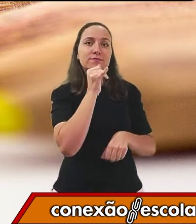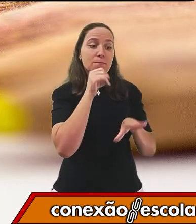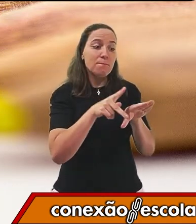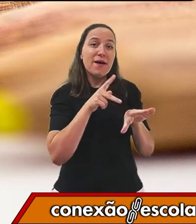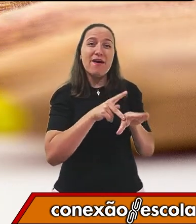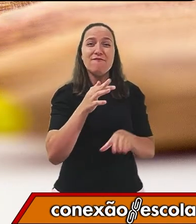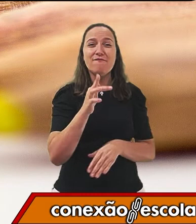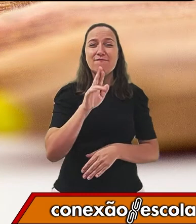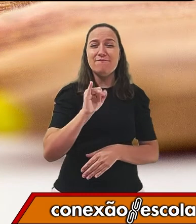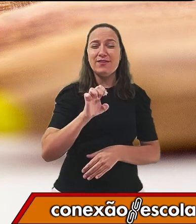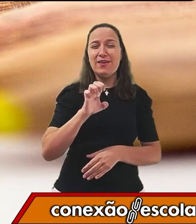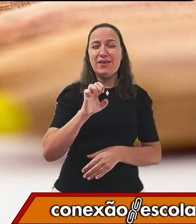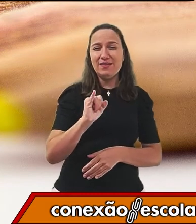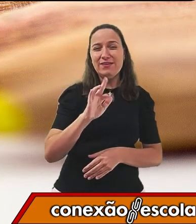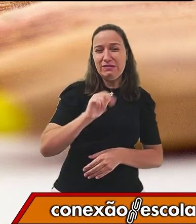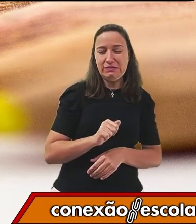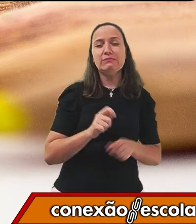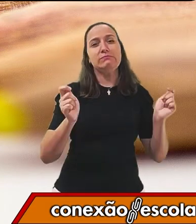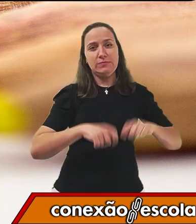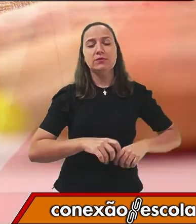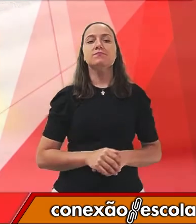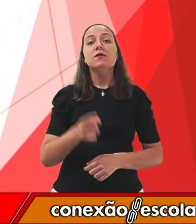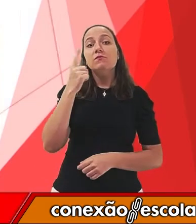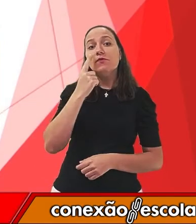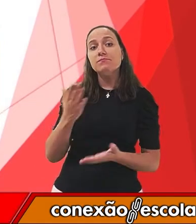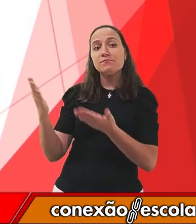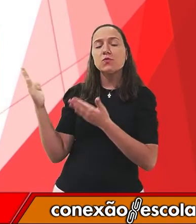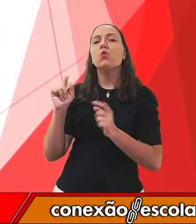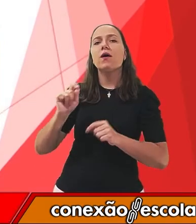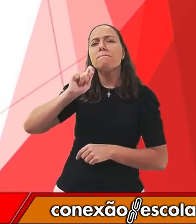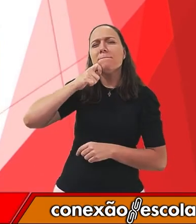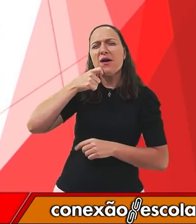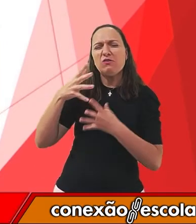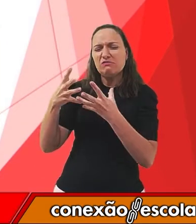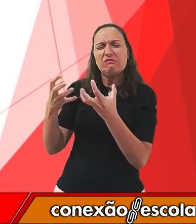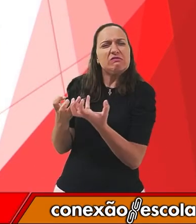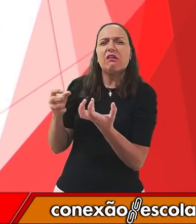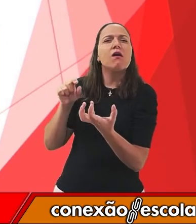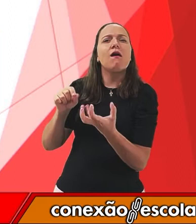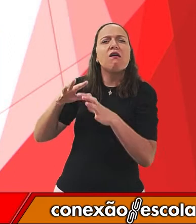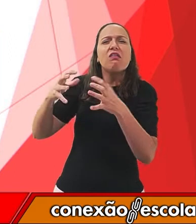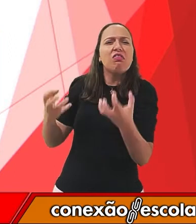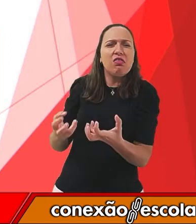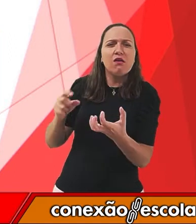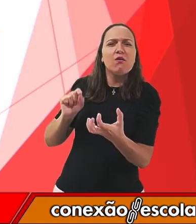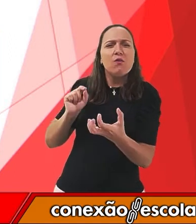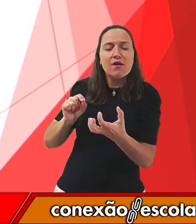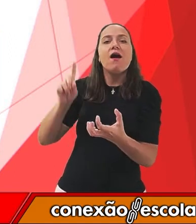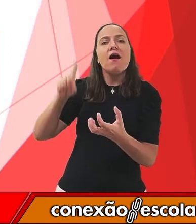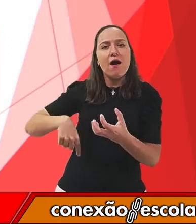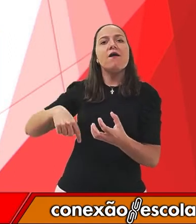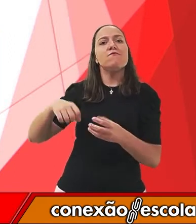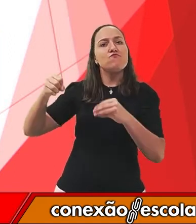doença nos pés. Veja na imagem 2 aí um pão mofado. O que chamamos de mofo são fungos se alimentando